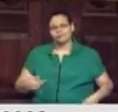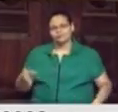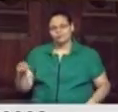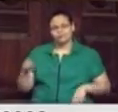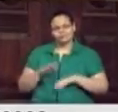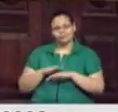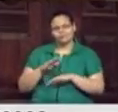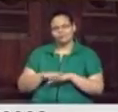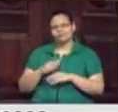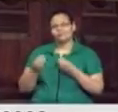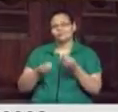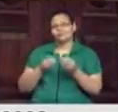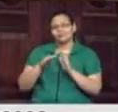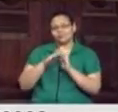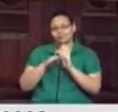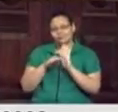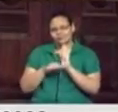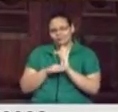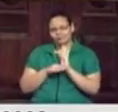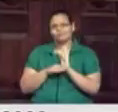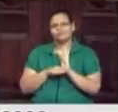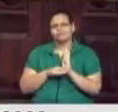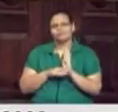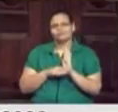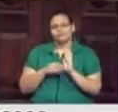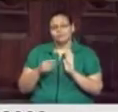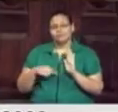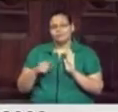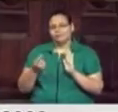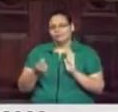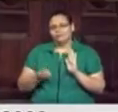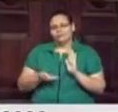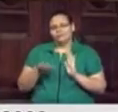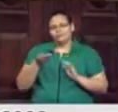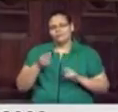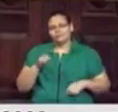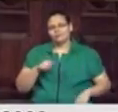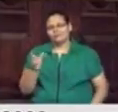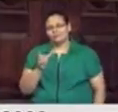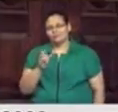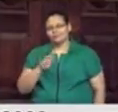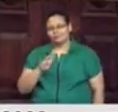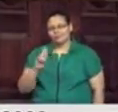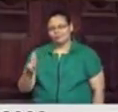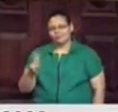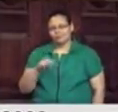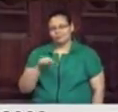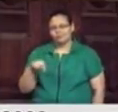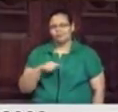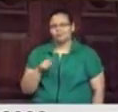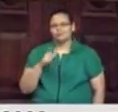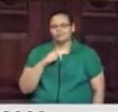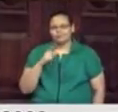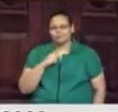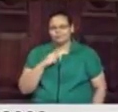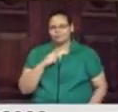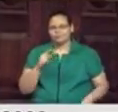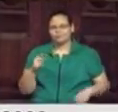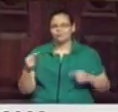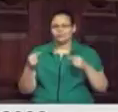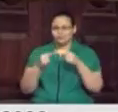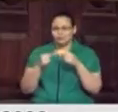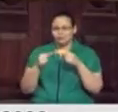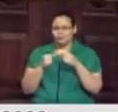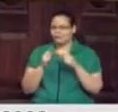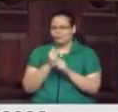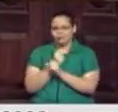adote medidas para reduzir o impacto do subsídio do bilhete único. Todos nós, acredito, estejamos em linha com esse objetivo.